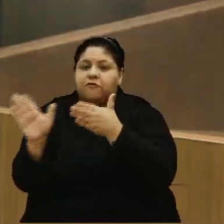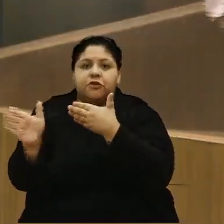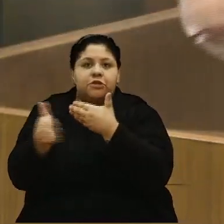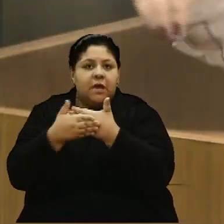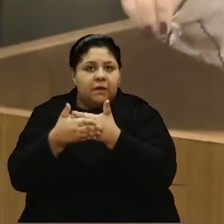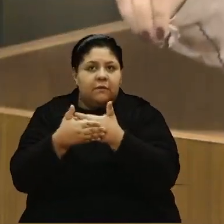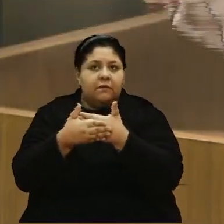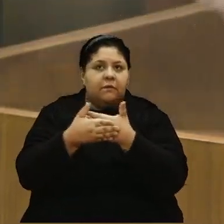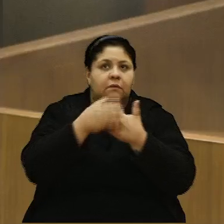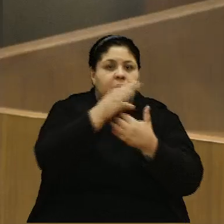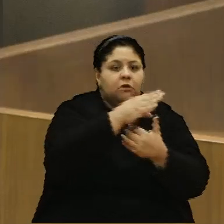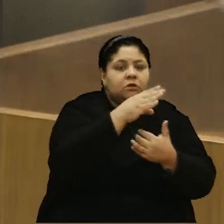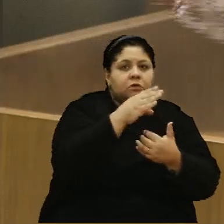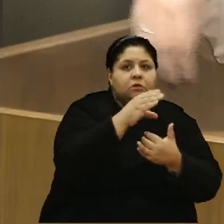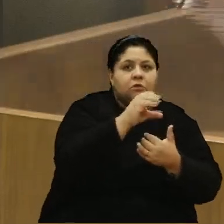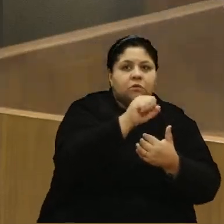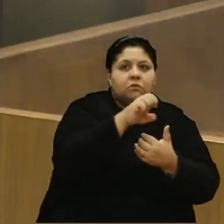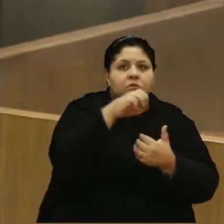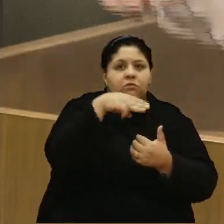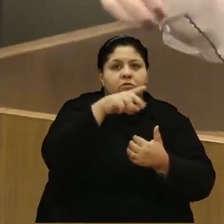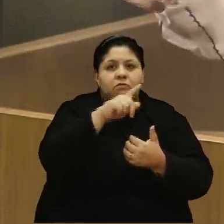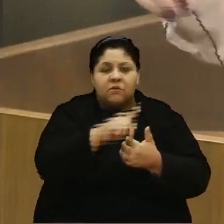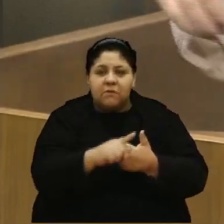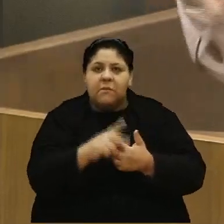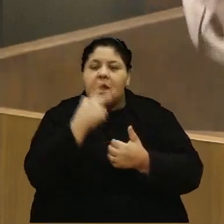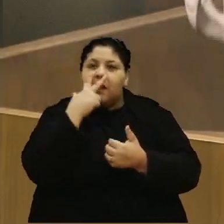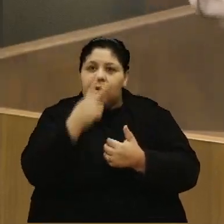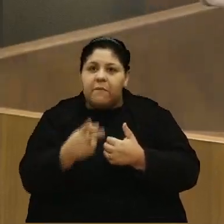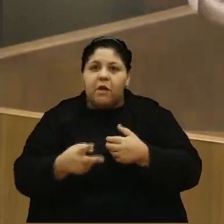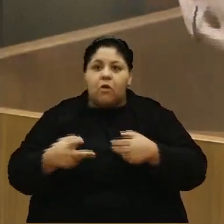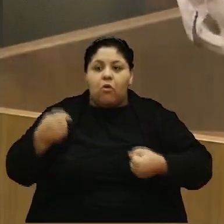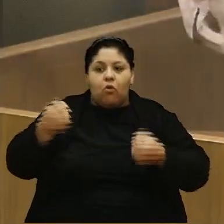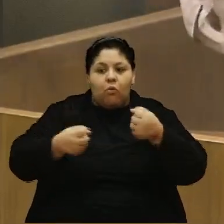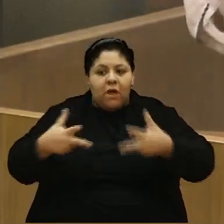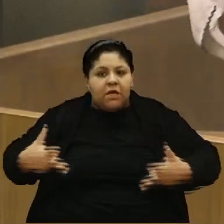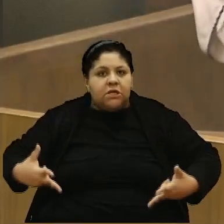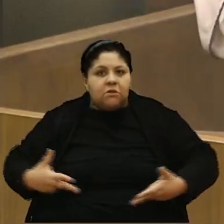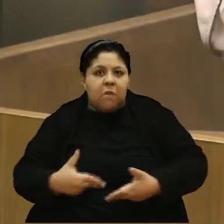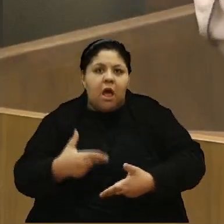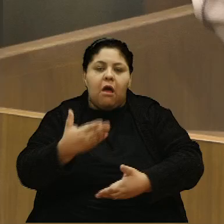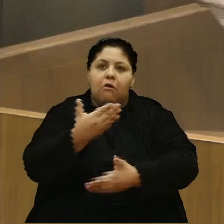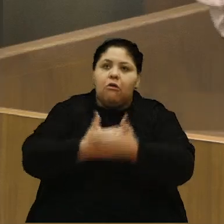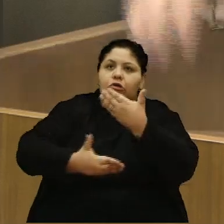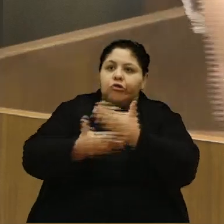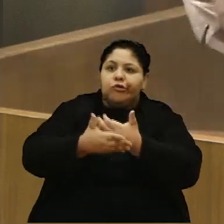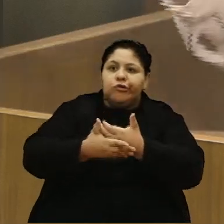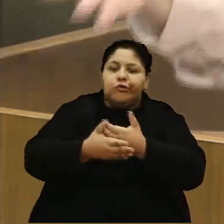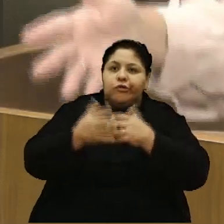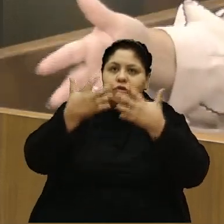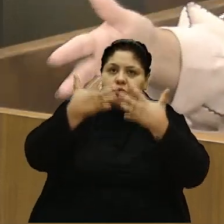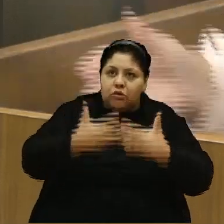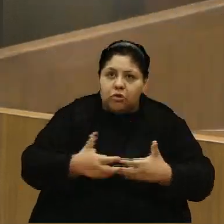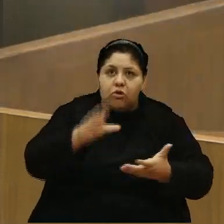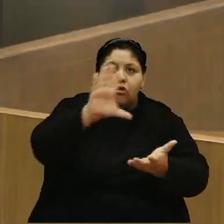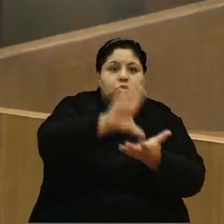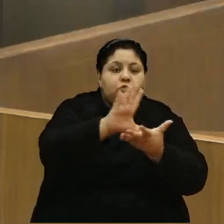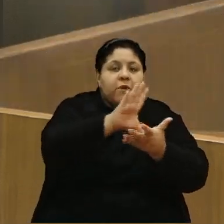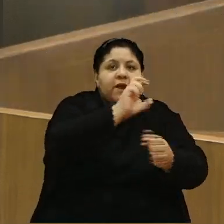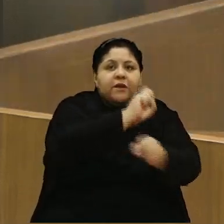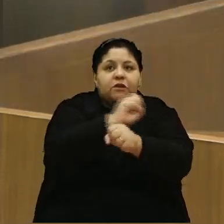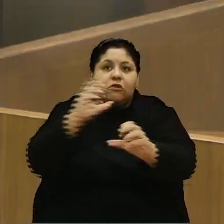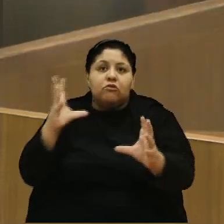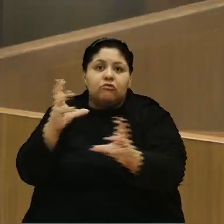O CEMAP, a mesma coisa, o Castramóvel estava funcionando, o Parque de Proteção Animal disseram que já tinham iniciado as obras,